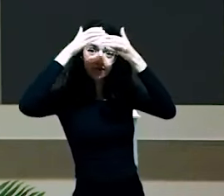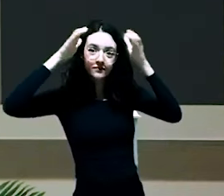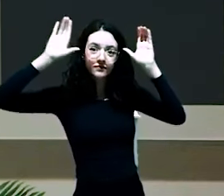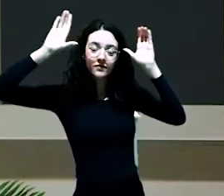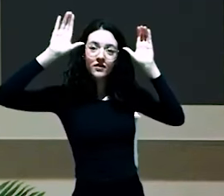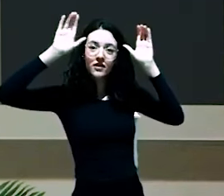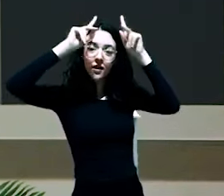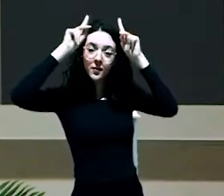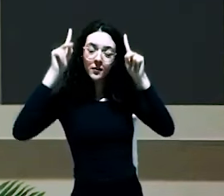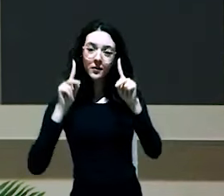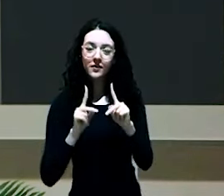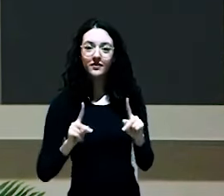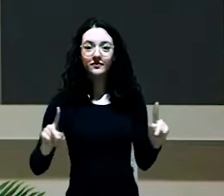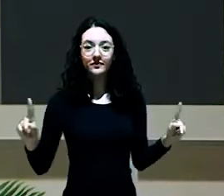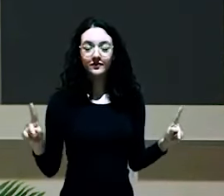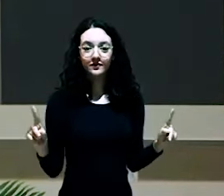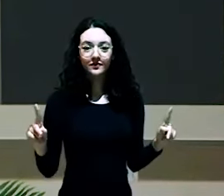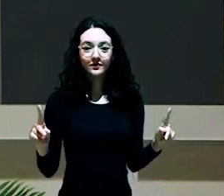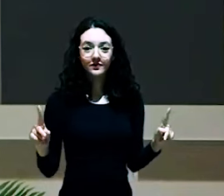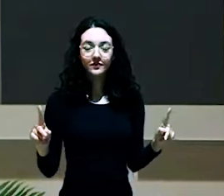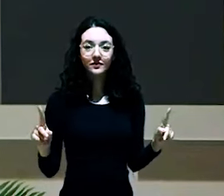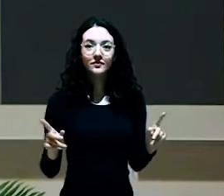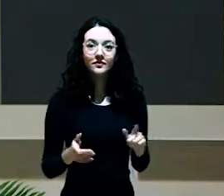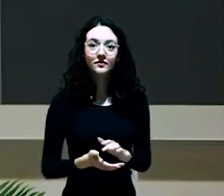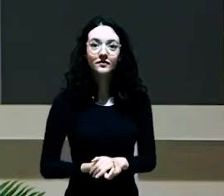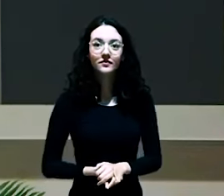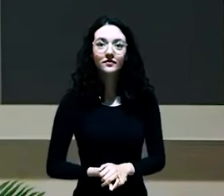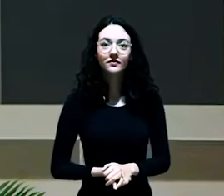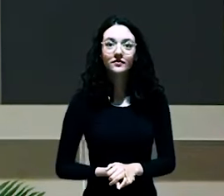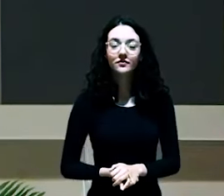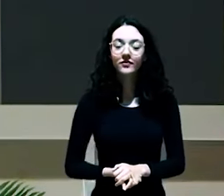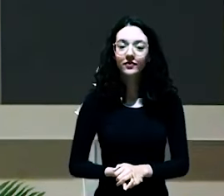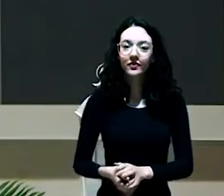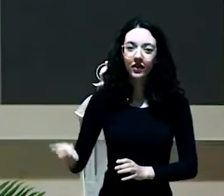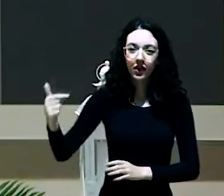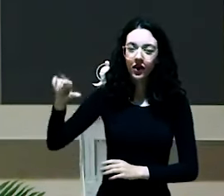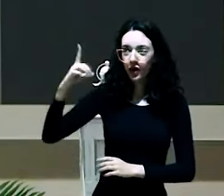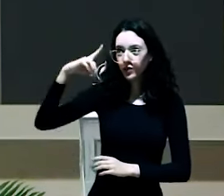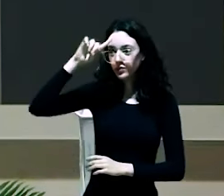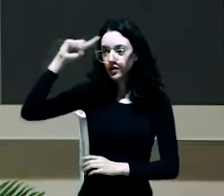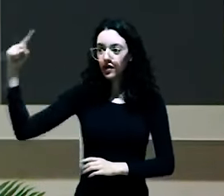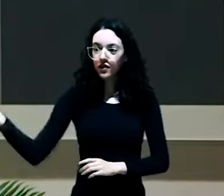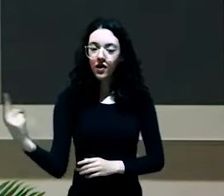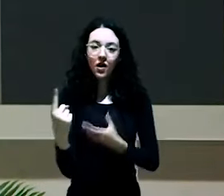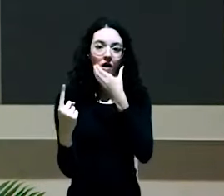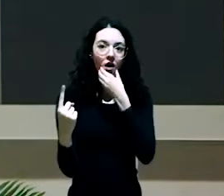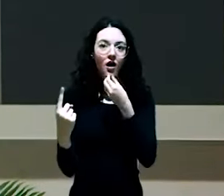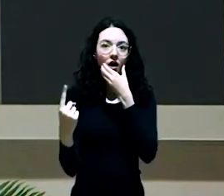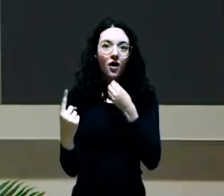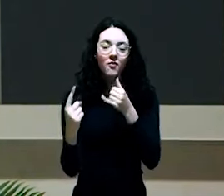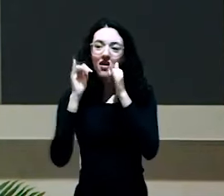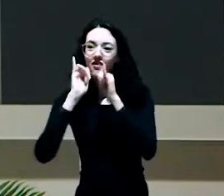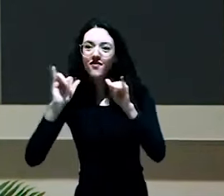Hemos servido de burlas para pessoas. Outro dia vi um camarada falando em línguas estranhas, dizendo que ele